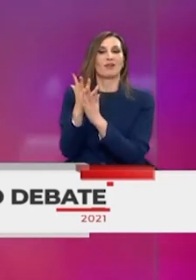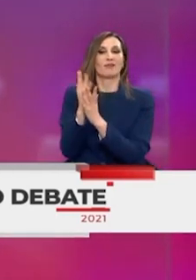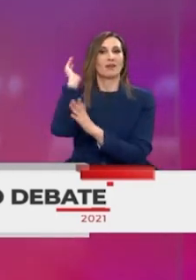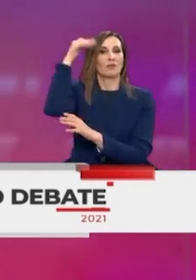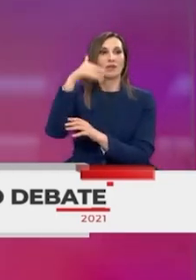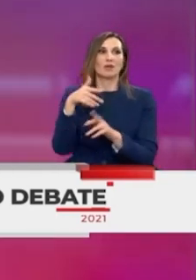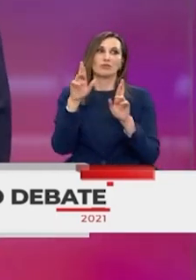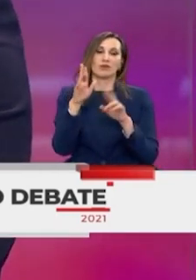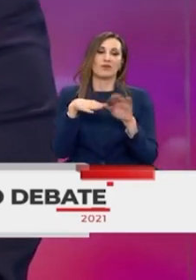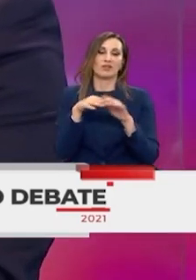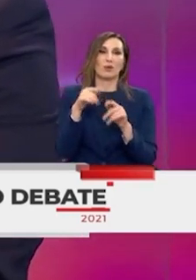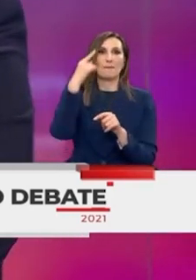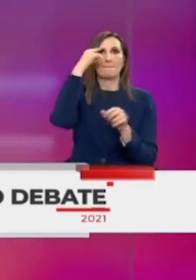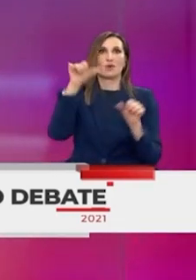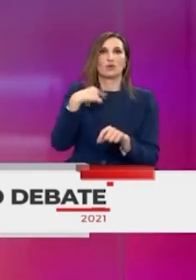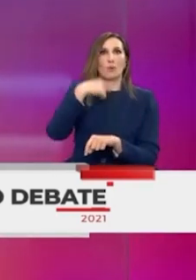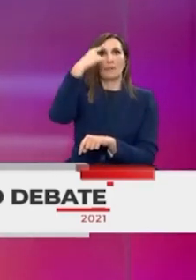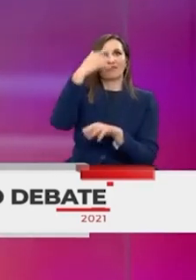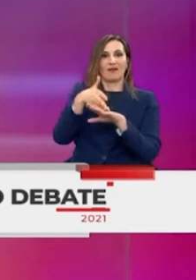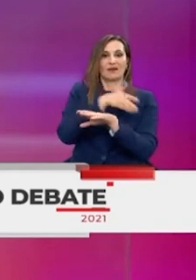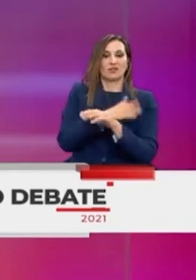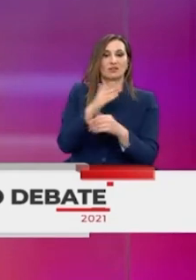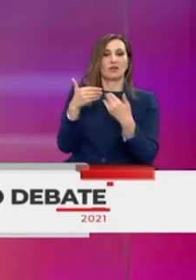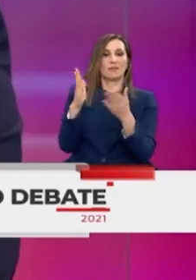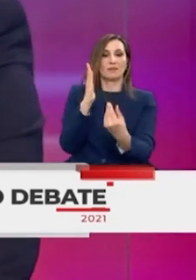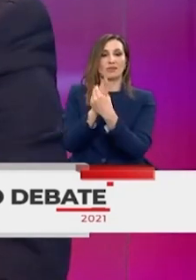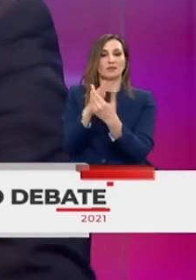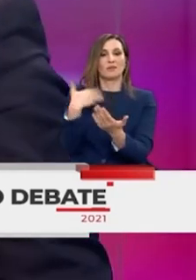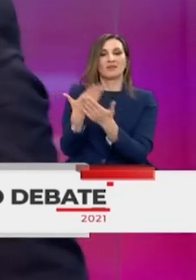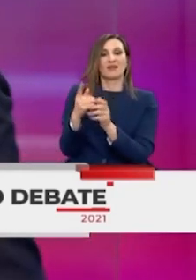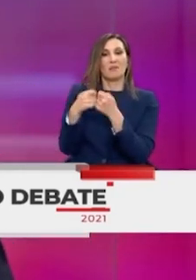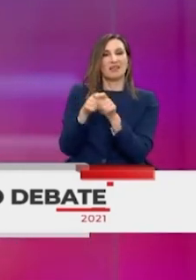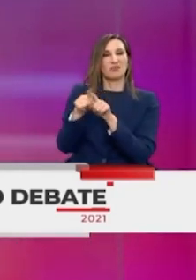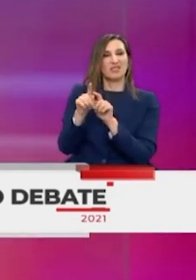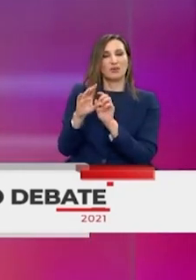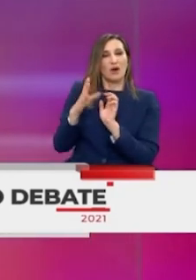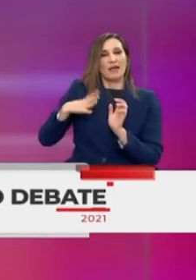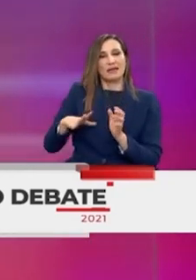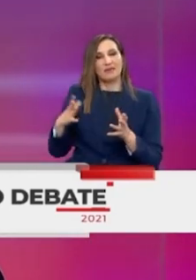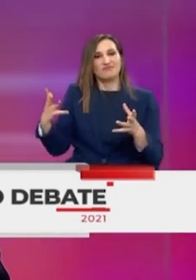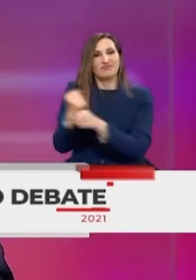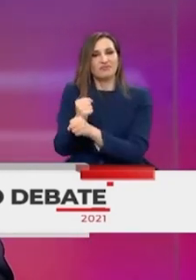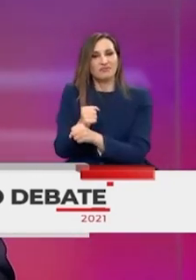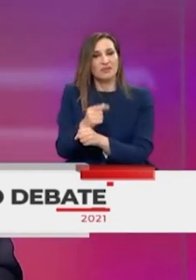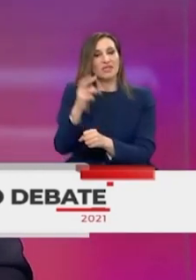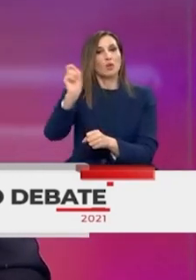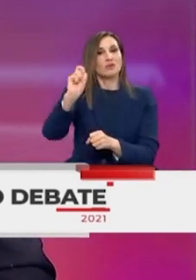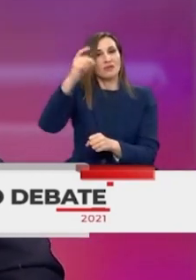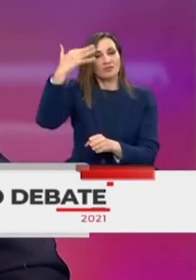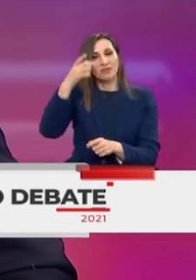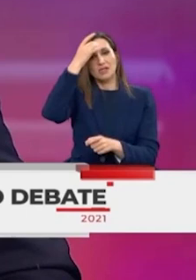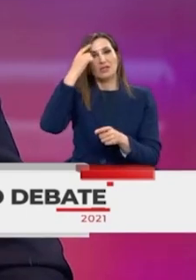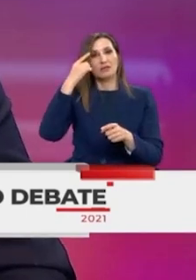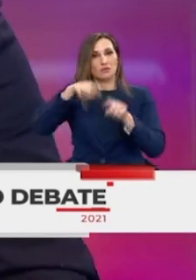não, espero que não, senão temos pior do que eu pensava, e que abrisse um processo para ilegalizar um partido que neste momento é o terceiro nas sondagens em Portugal. É que saiu uma sondagem da